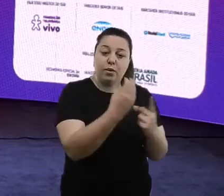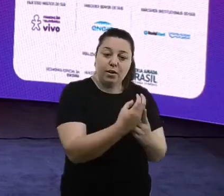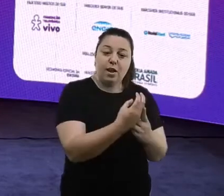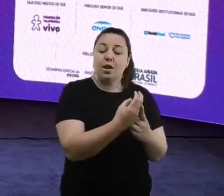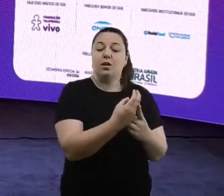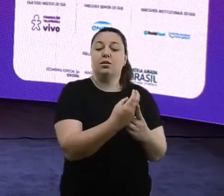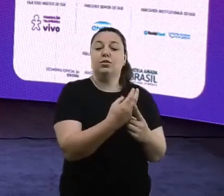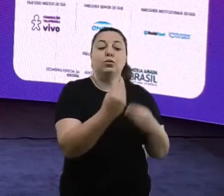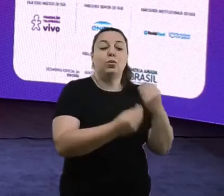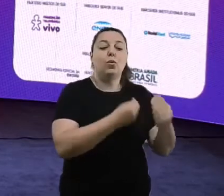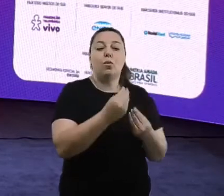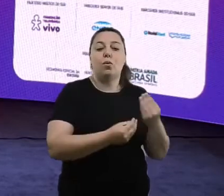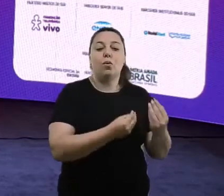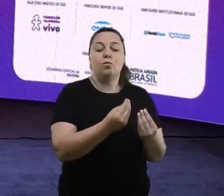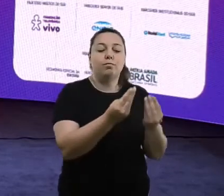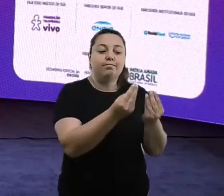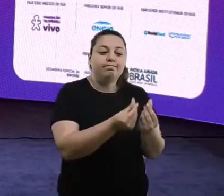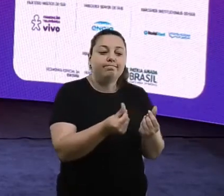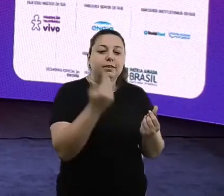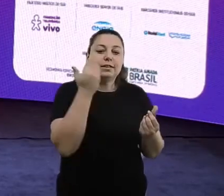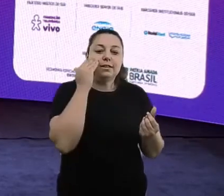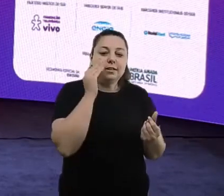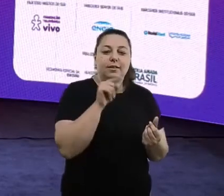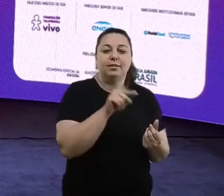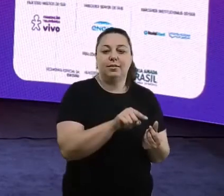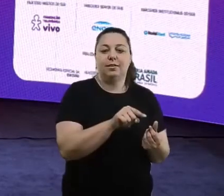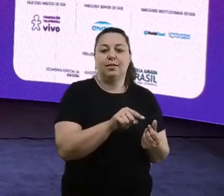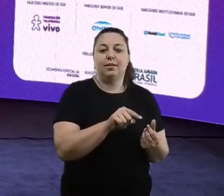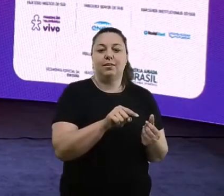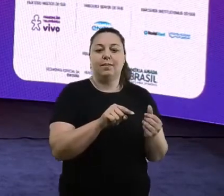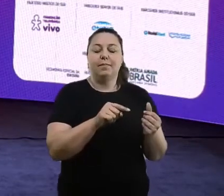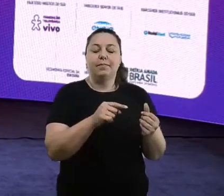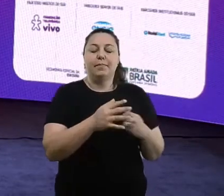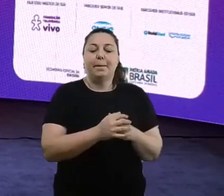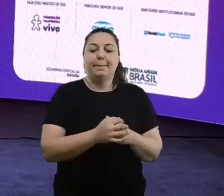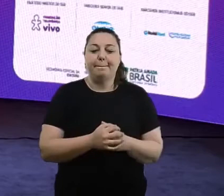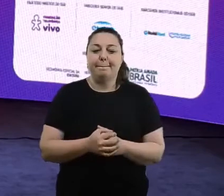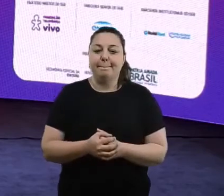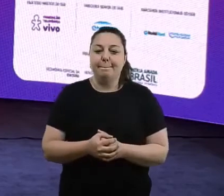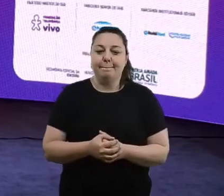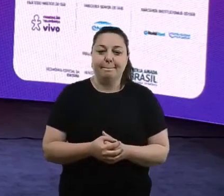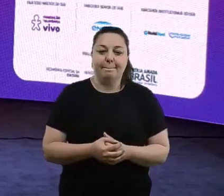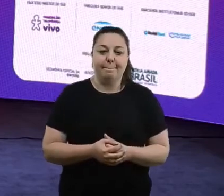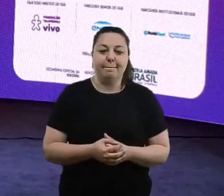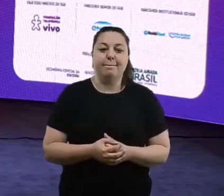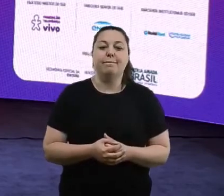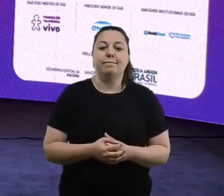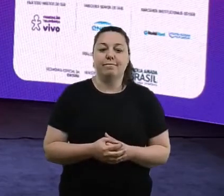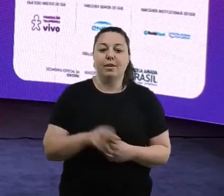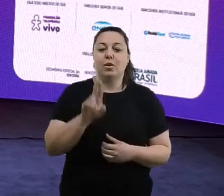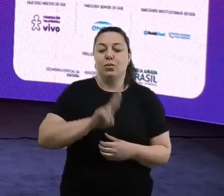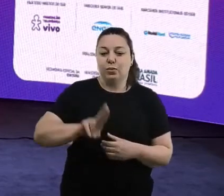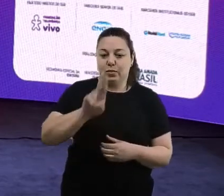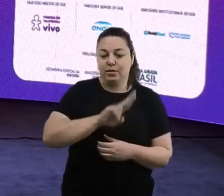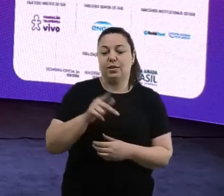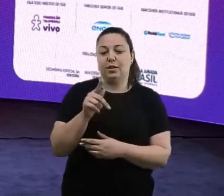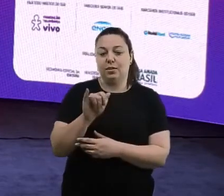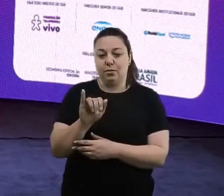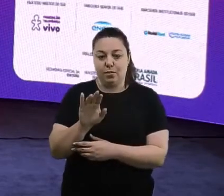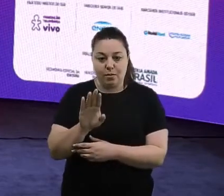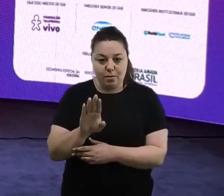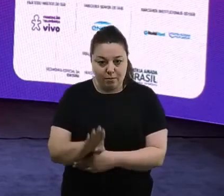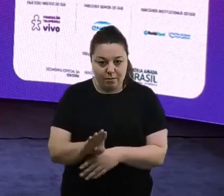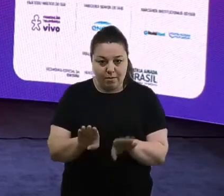um FIB, né, que é o Índice de Felicidade Interna Bruta, né, baseado no FIB que é utilizado pela Organização das